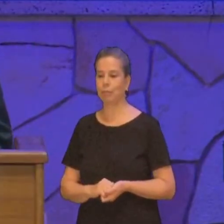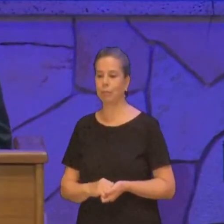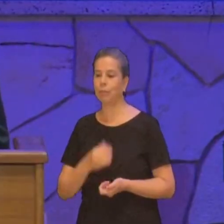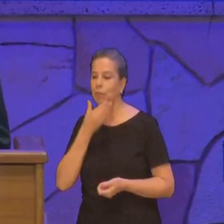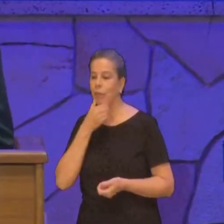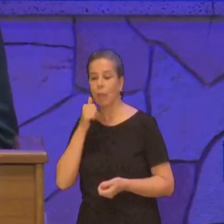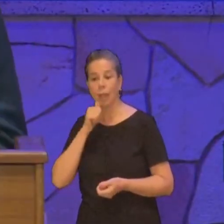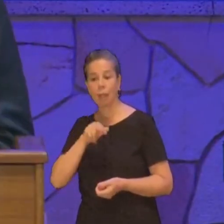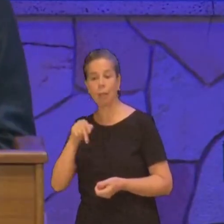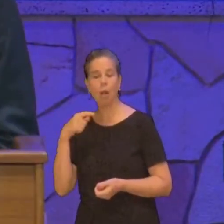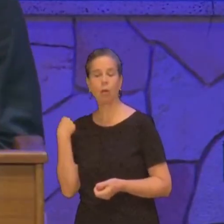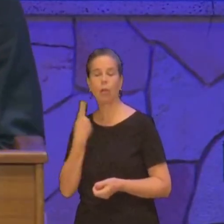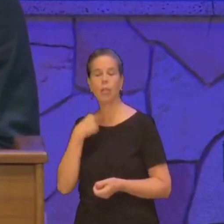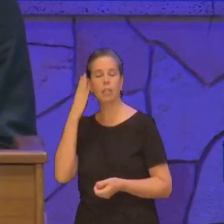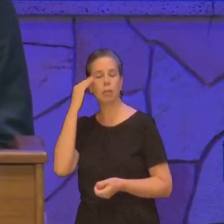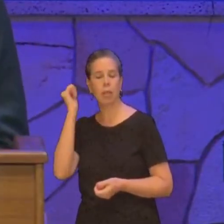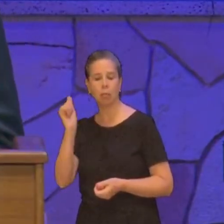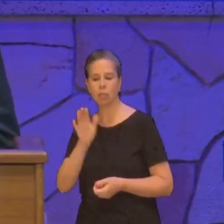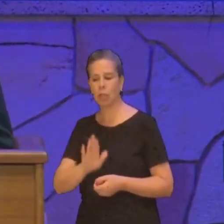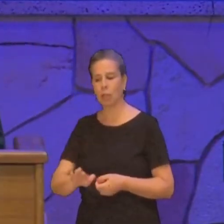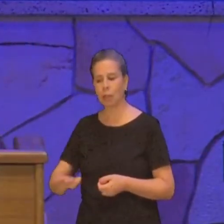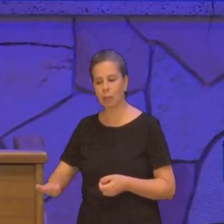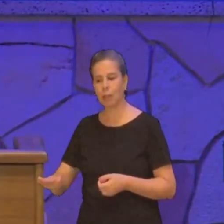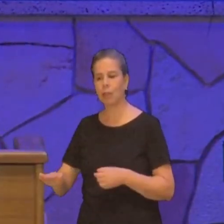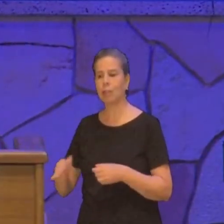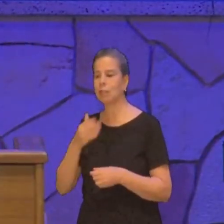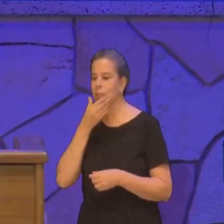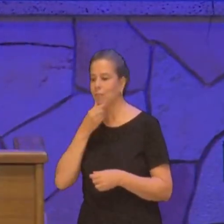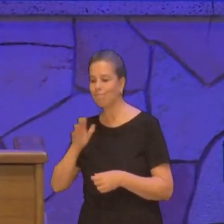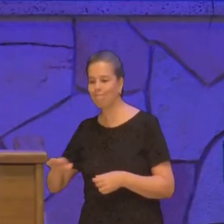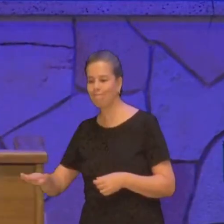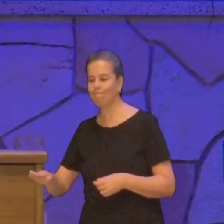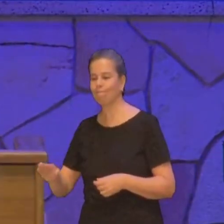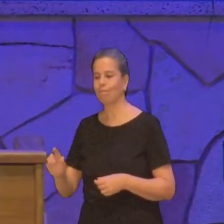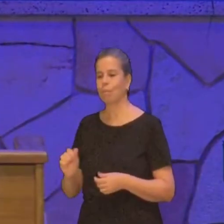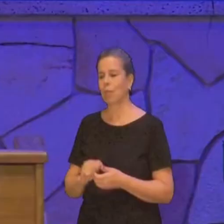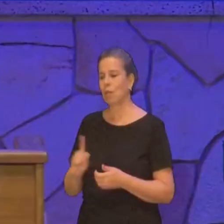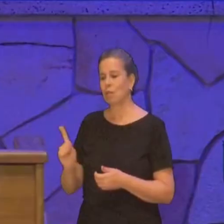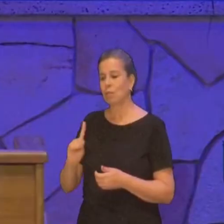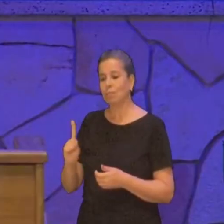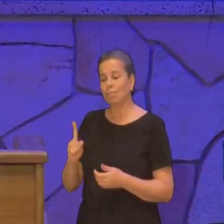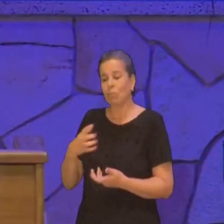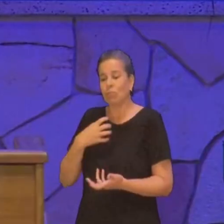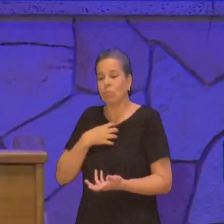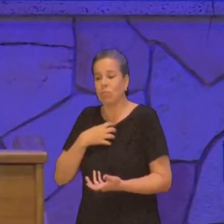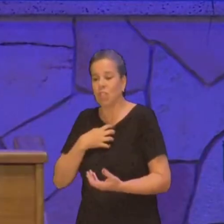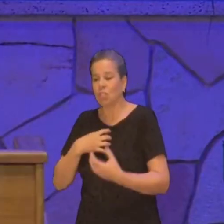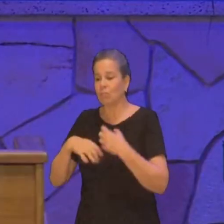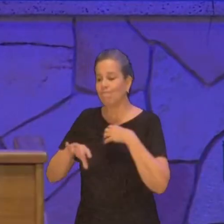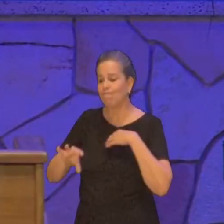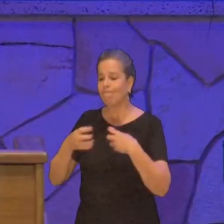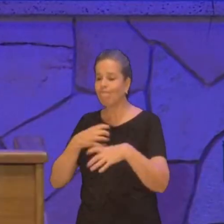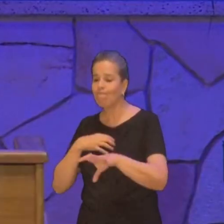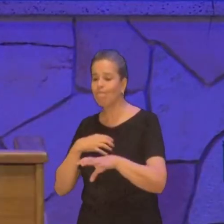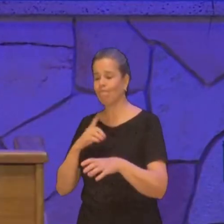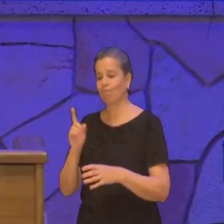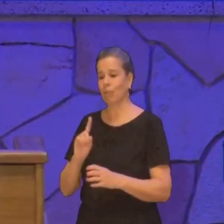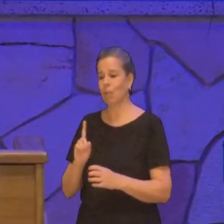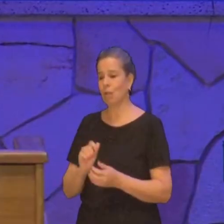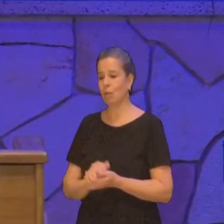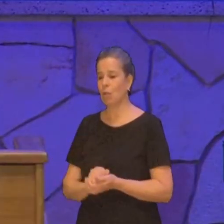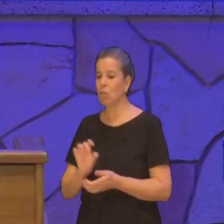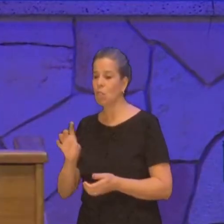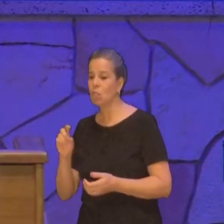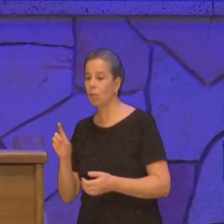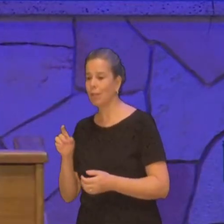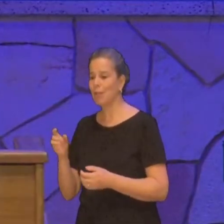Irmãos, nós sabemos que um menino, ele não se compadece dos outros, de uma forma que ele só busca